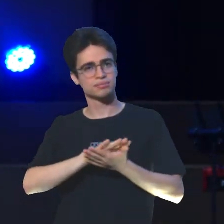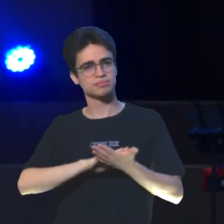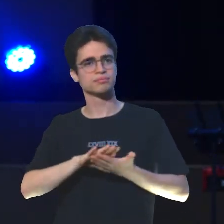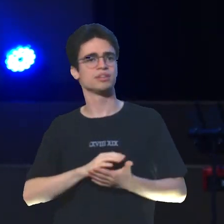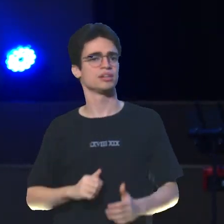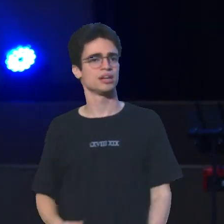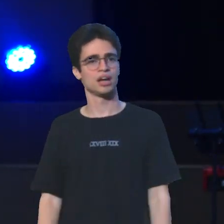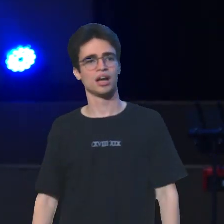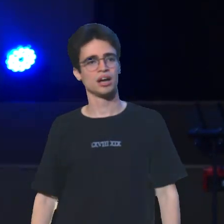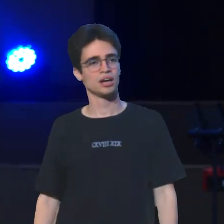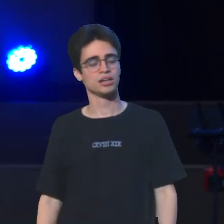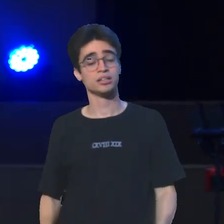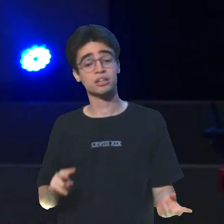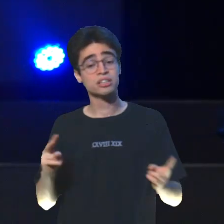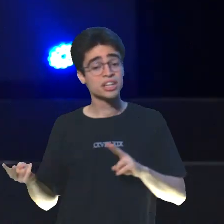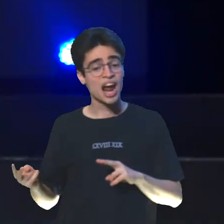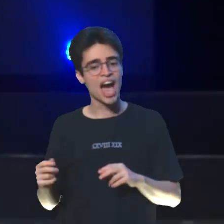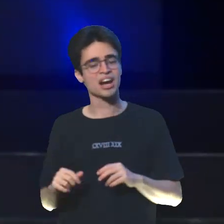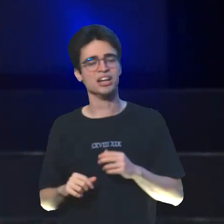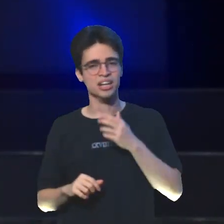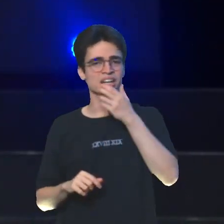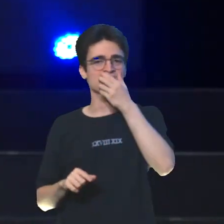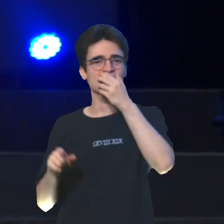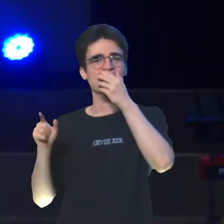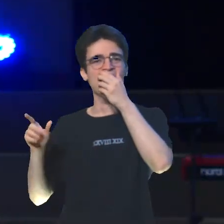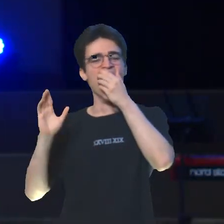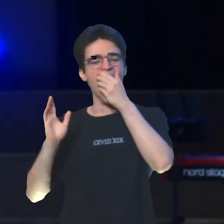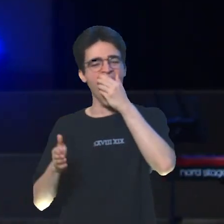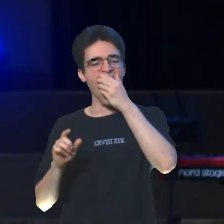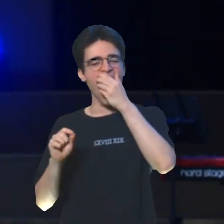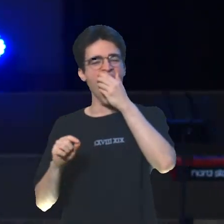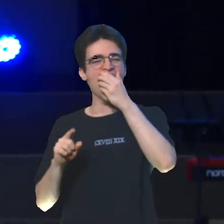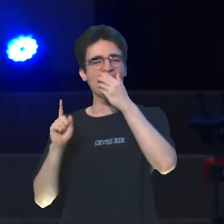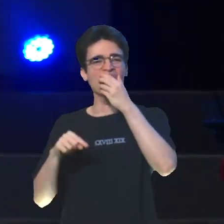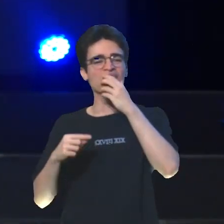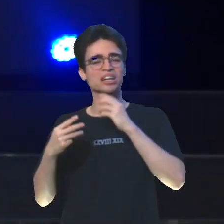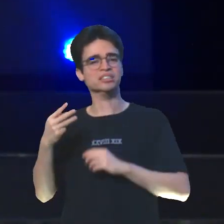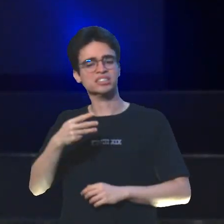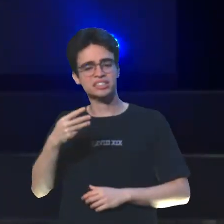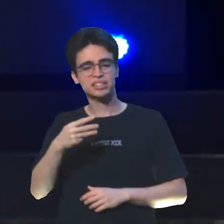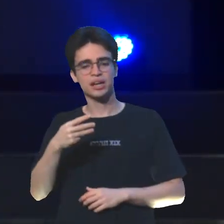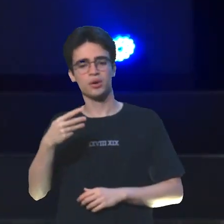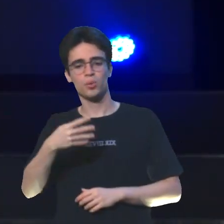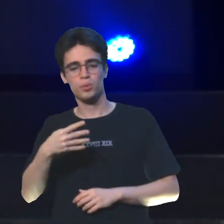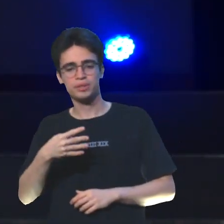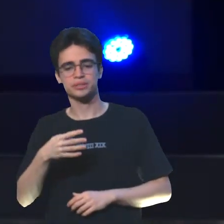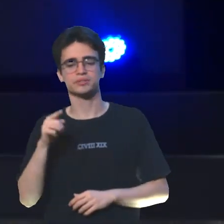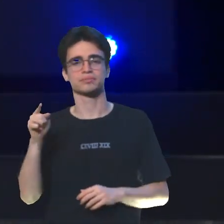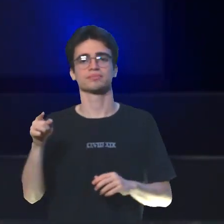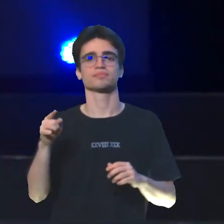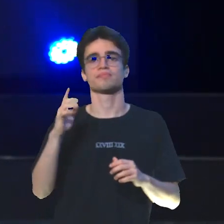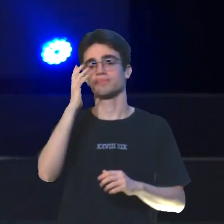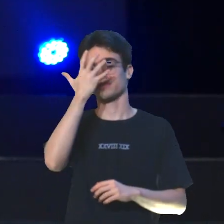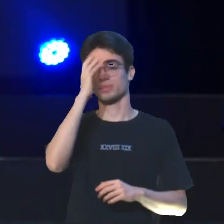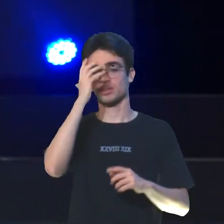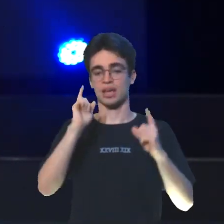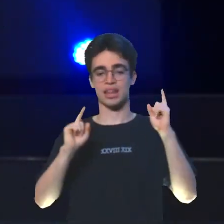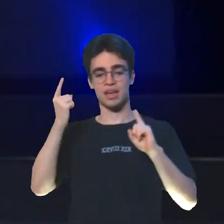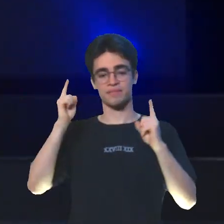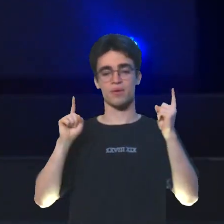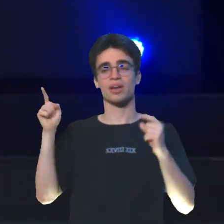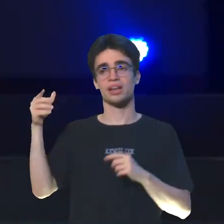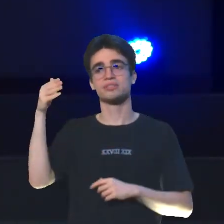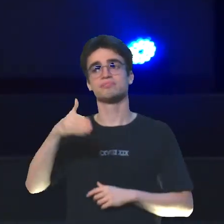E muito pelo contrário. Já é o terceiro ou quarto carnaval que ele passa aqui na